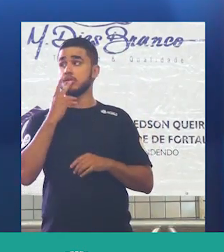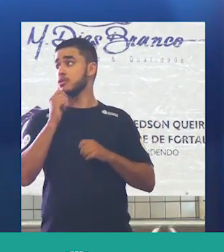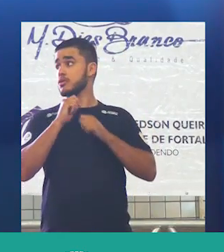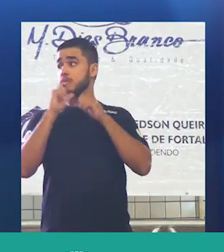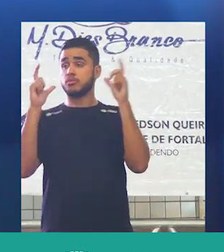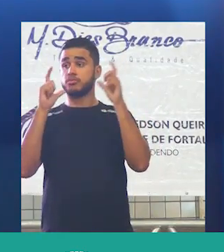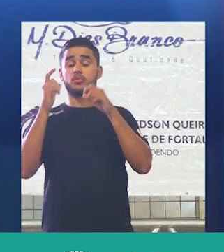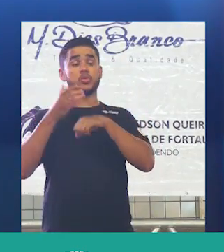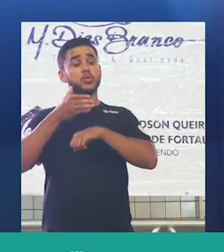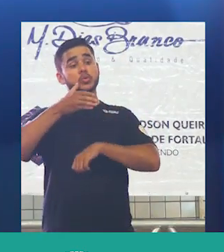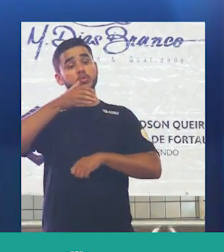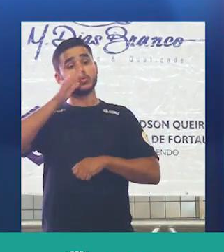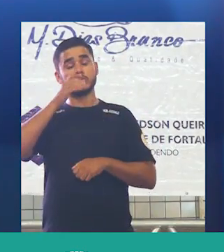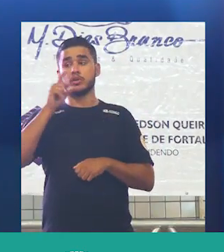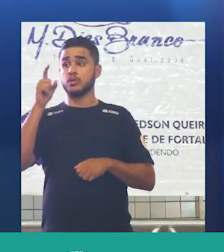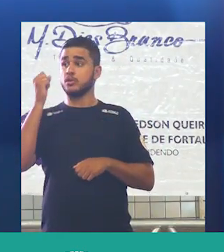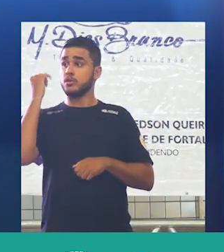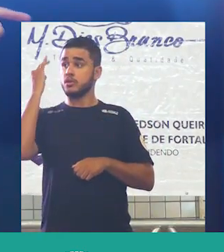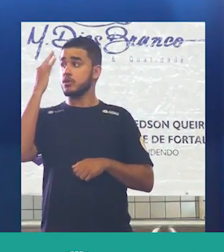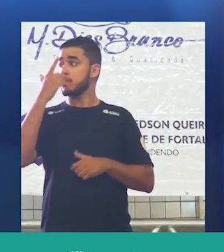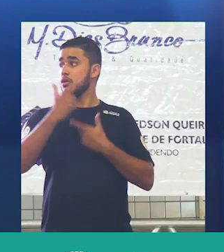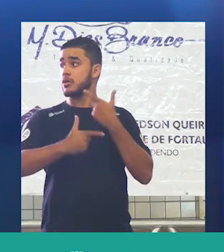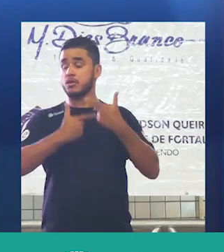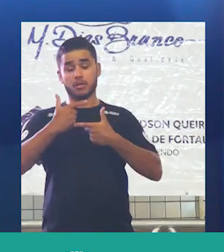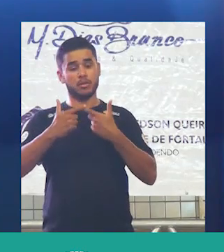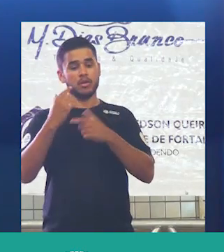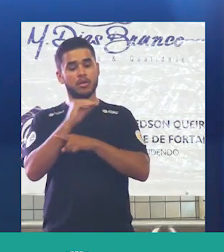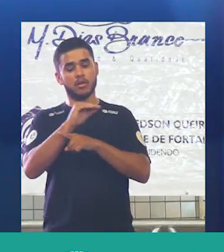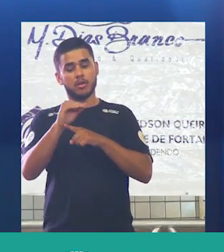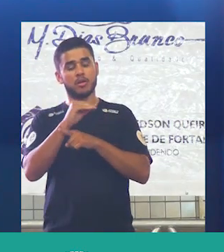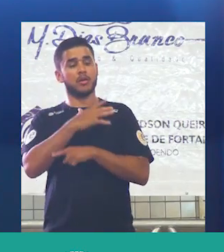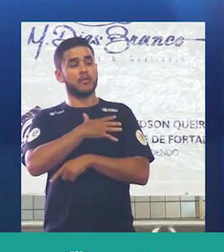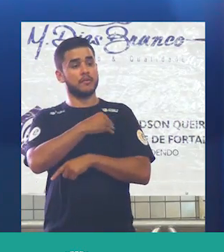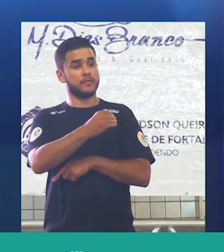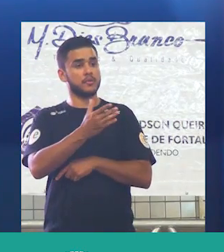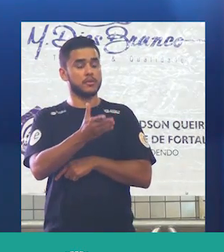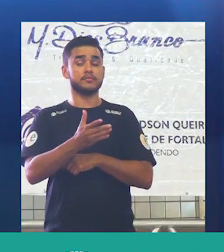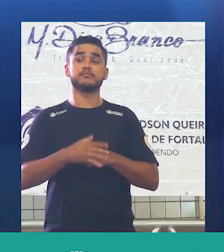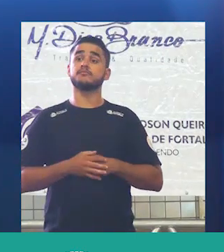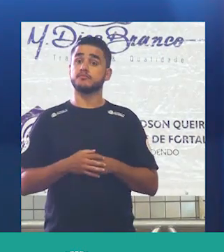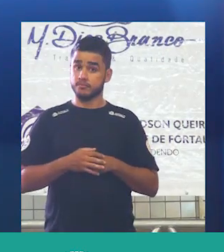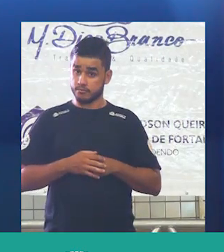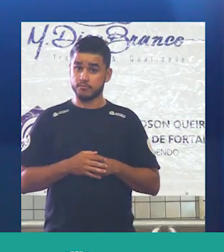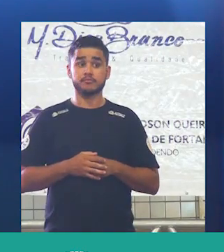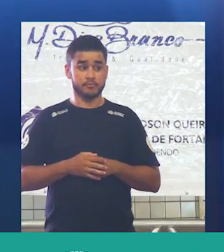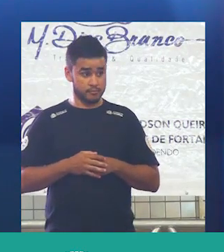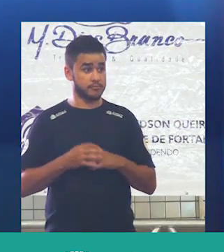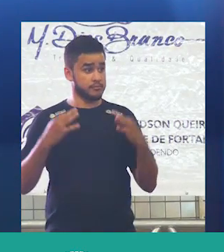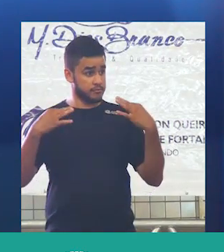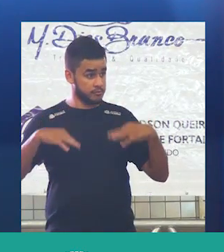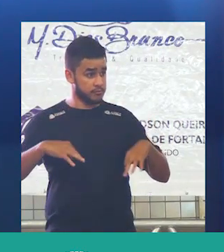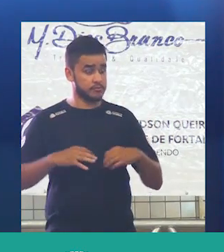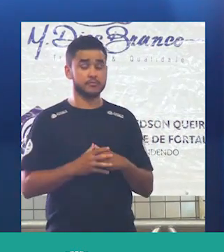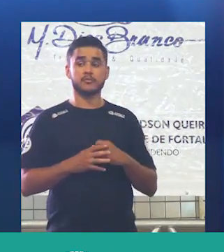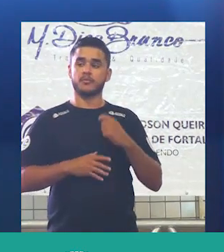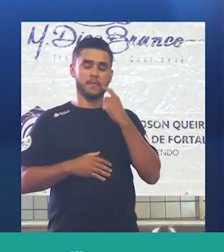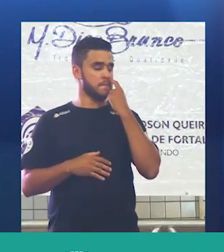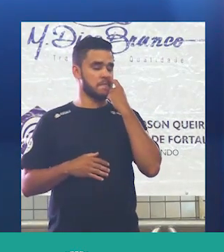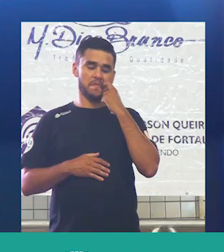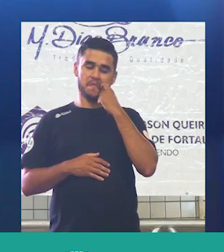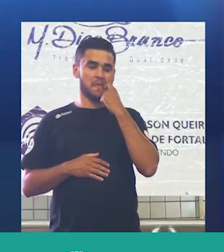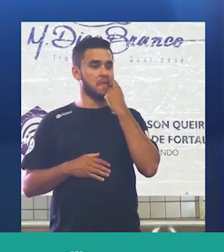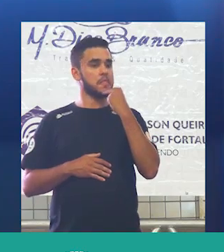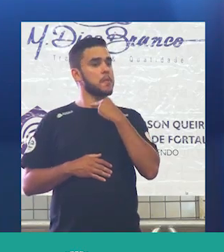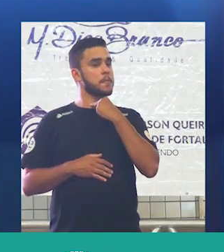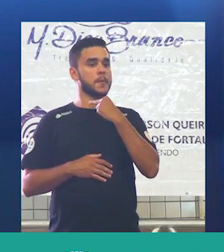fazer um suco. Ou ela passou a noite acordada porque ela ficou tomando de conta do menino. É ou não é? Agora não